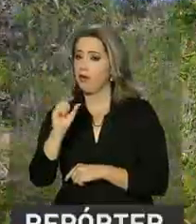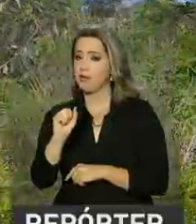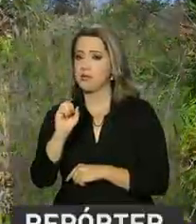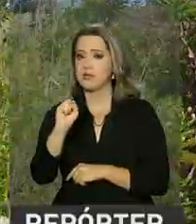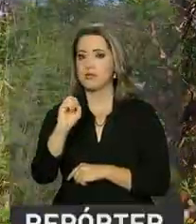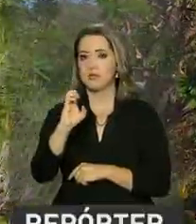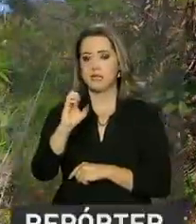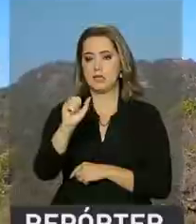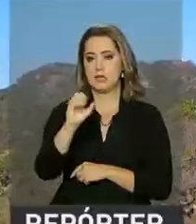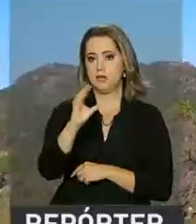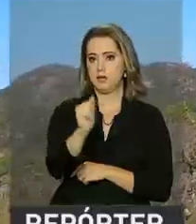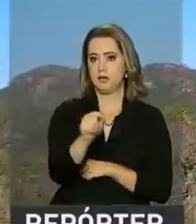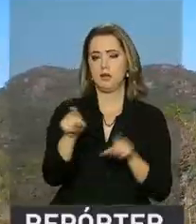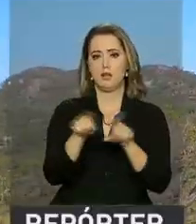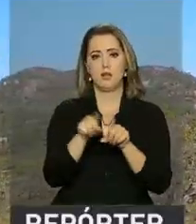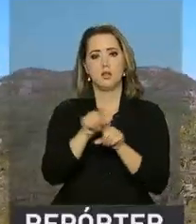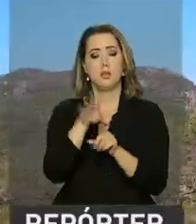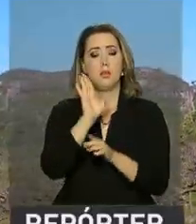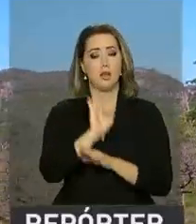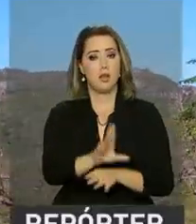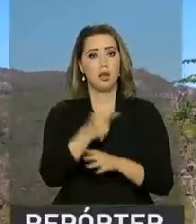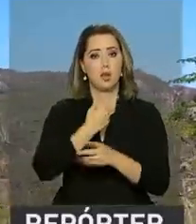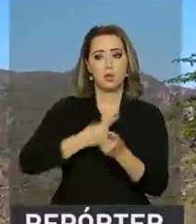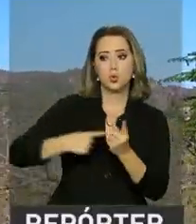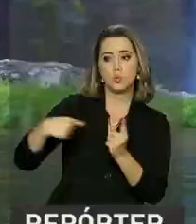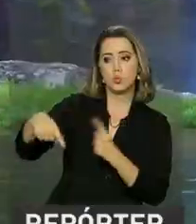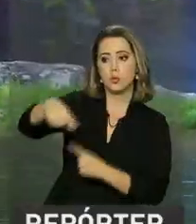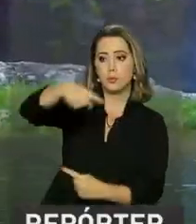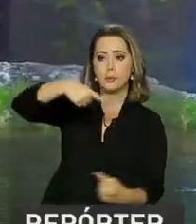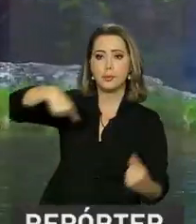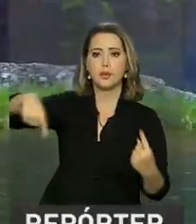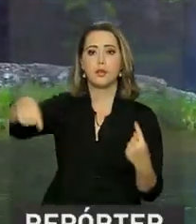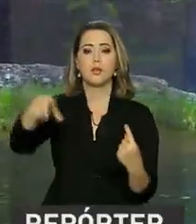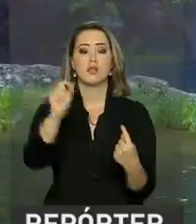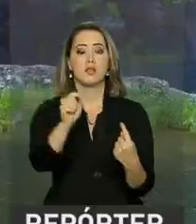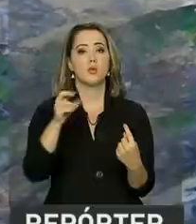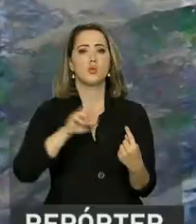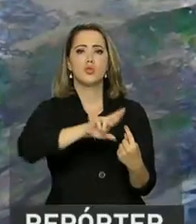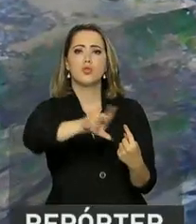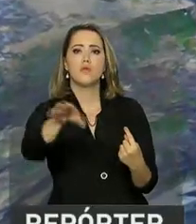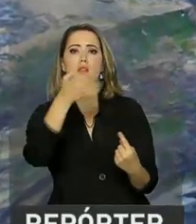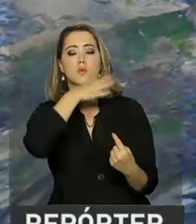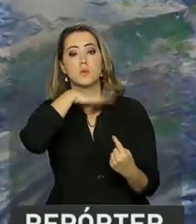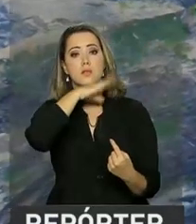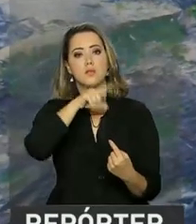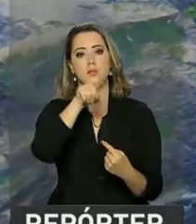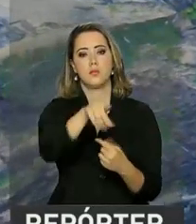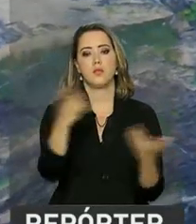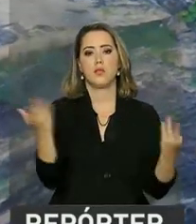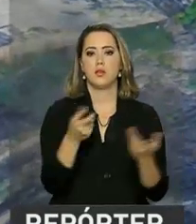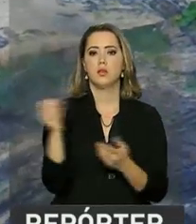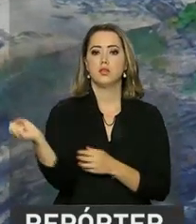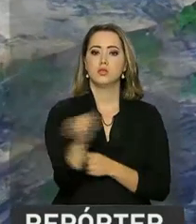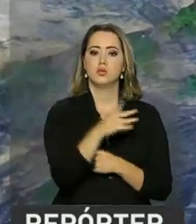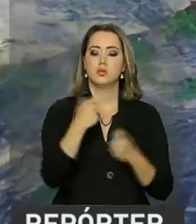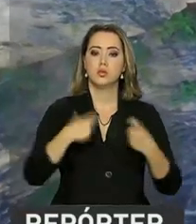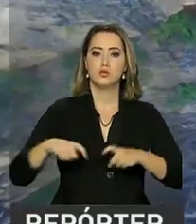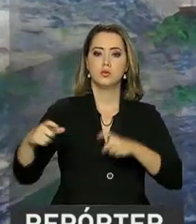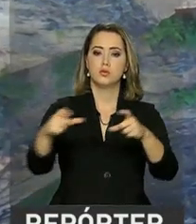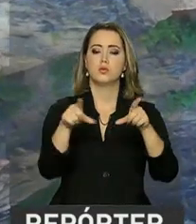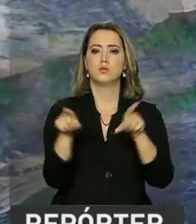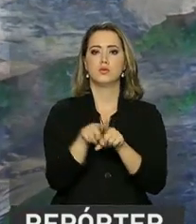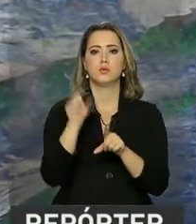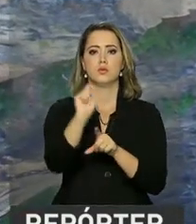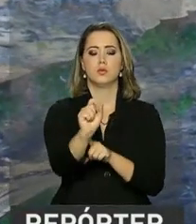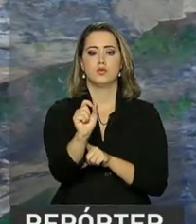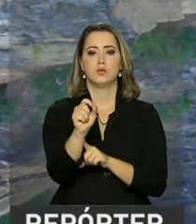circulação de mamíferos com uma onça pintada e o lobo guará na nova área cachoeiras ainda pouco exploradas pelos turistas